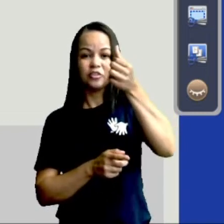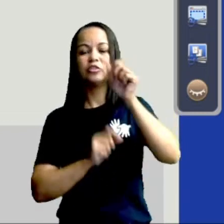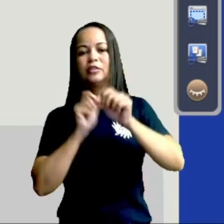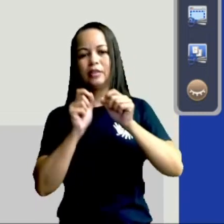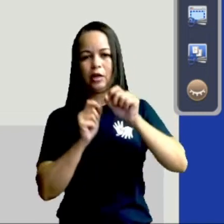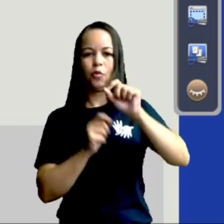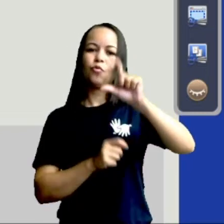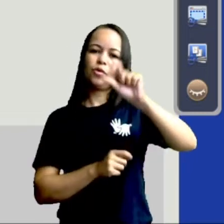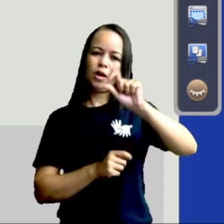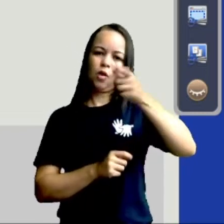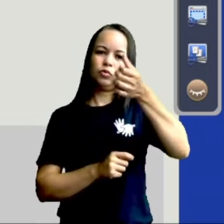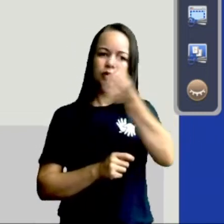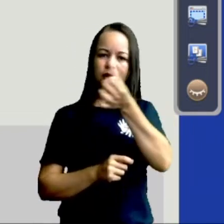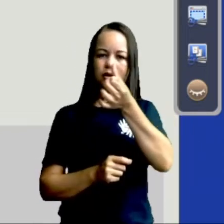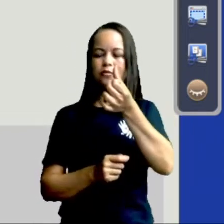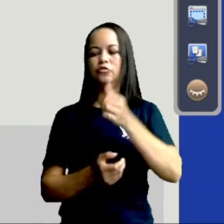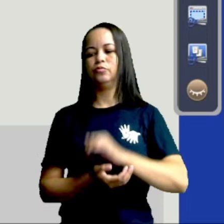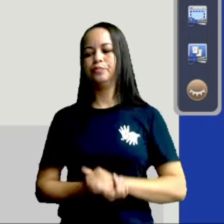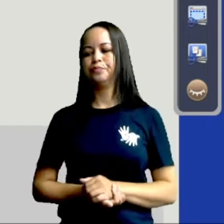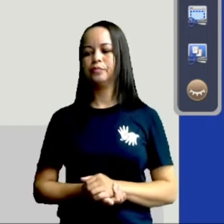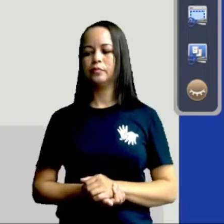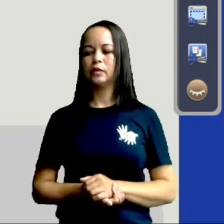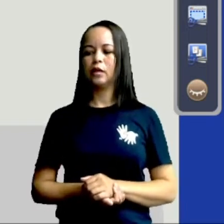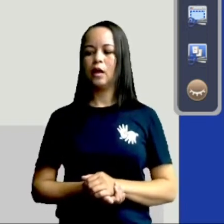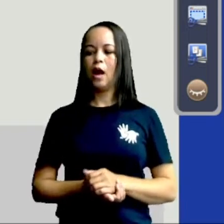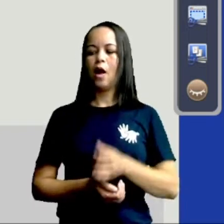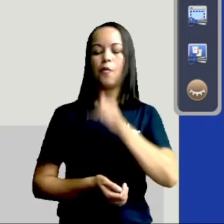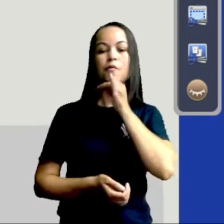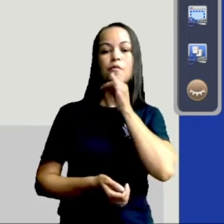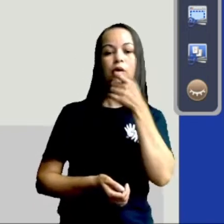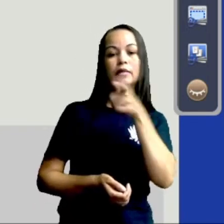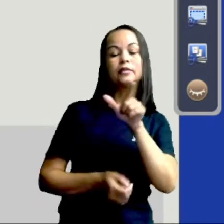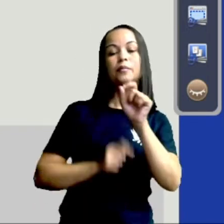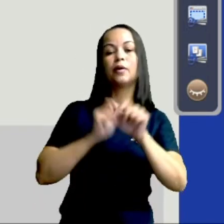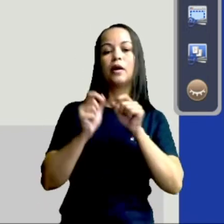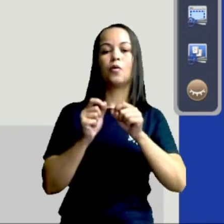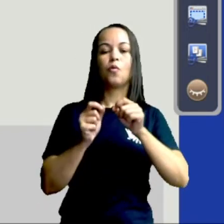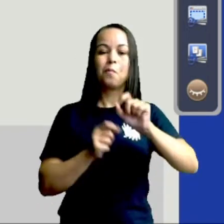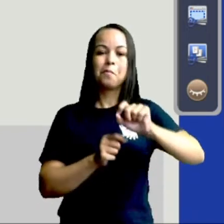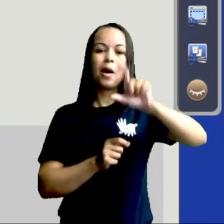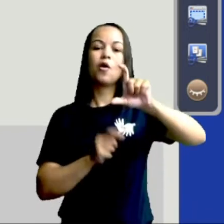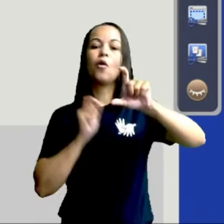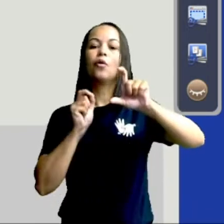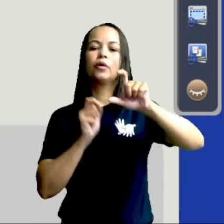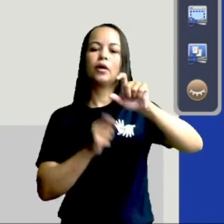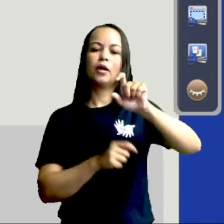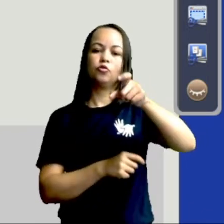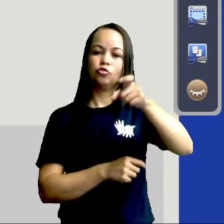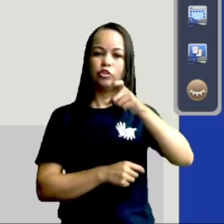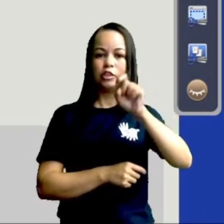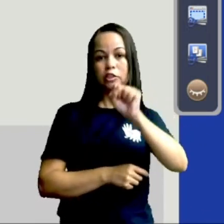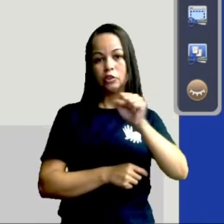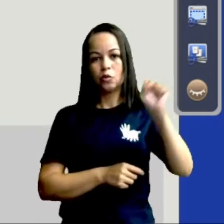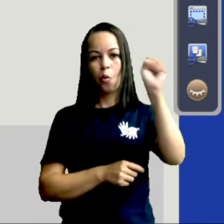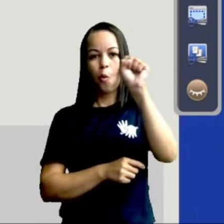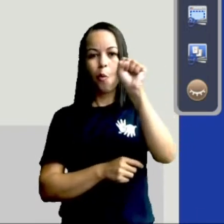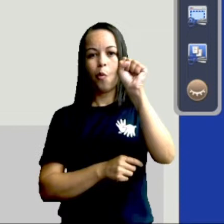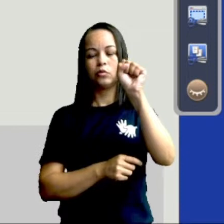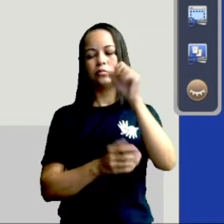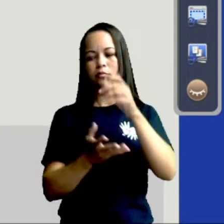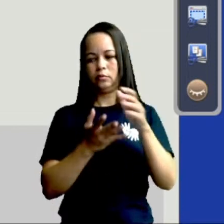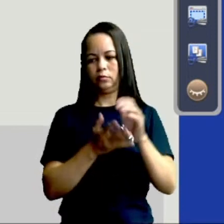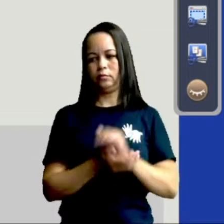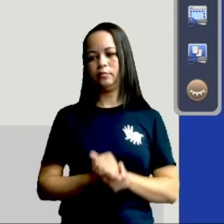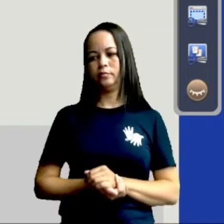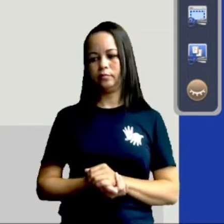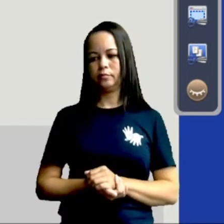Neste outro exemplo, o maior expoente agora, ó, é o 8, então é uma equação de grau 8. E o último